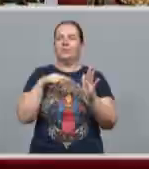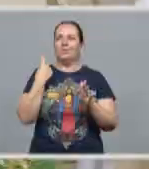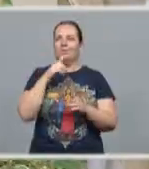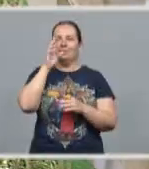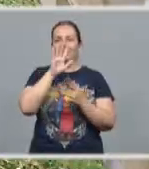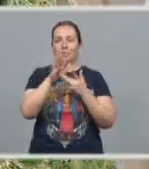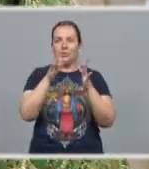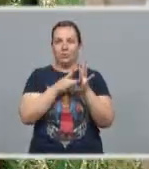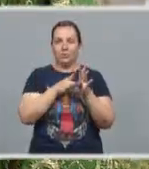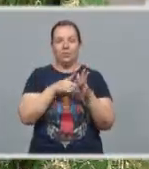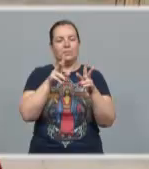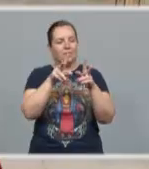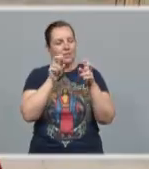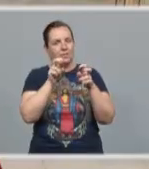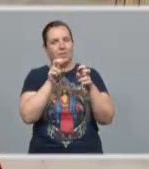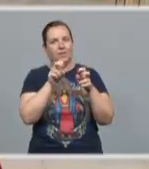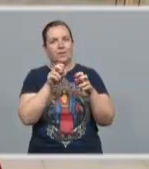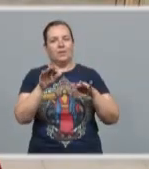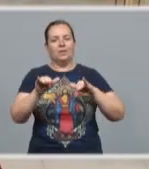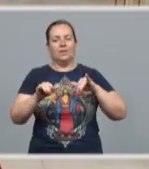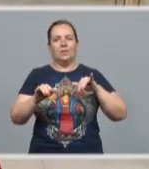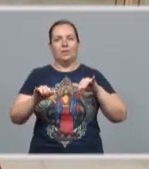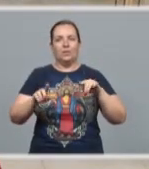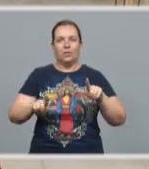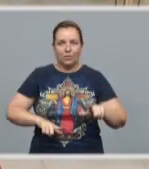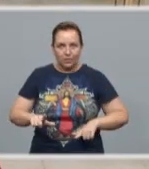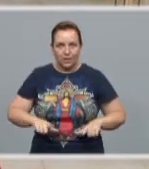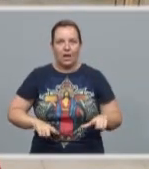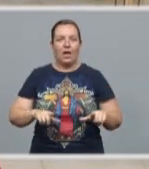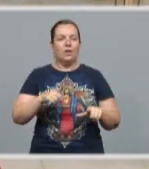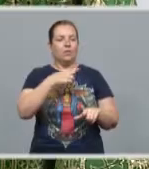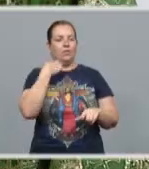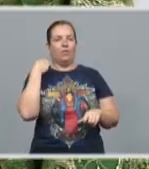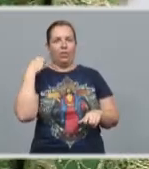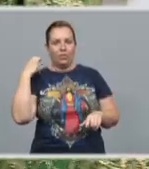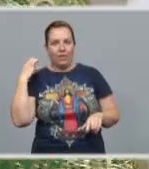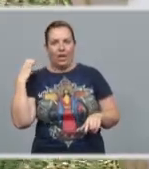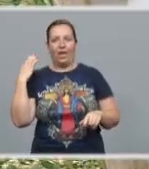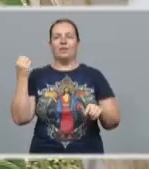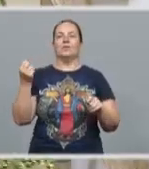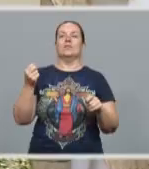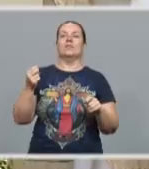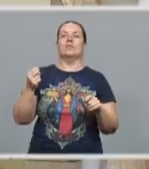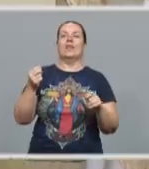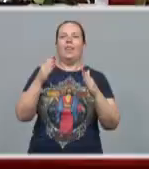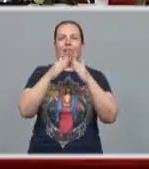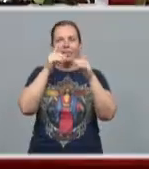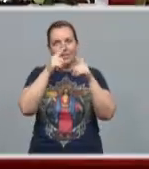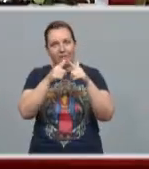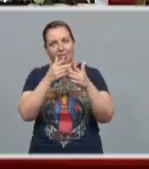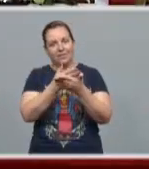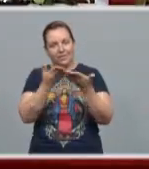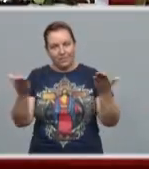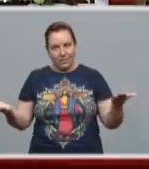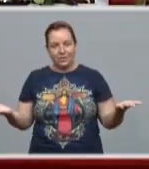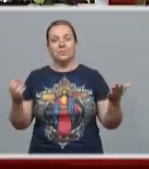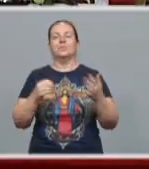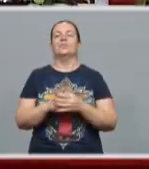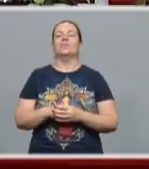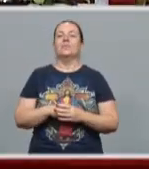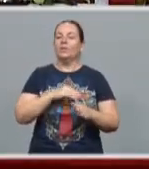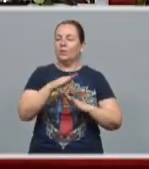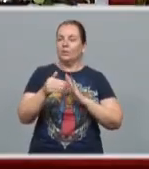perceber funcionários e voluntários da obra, funcionários e voluntários do